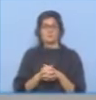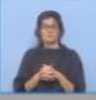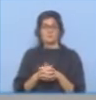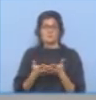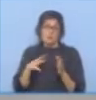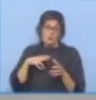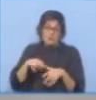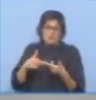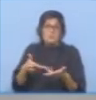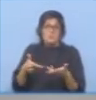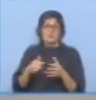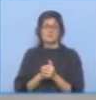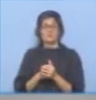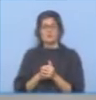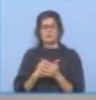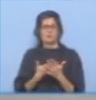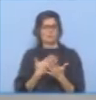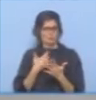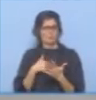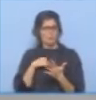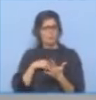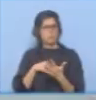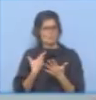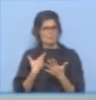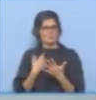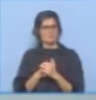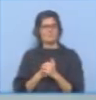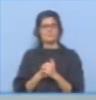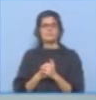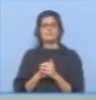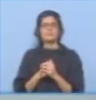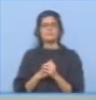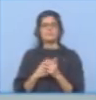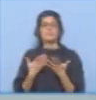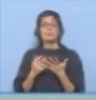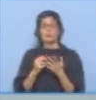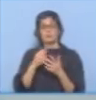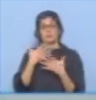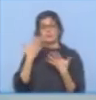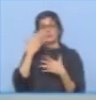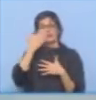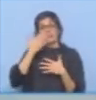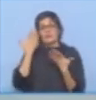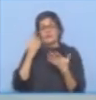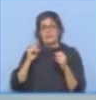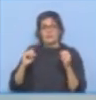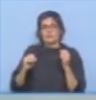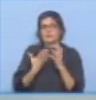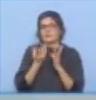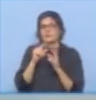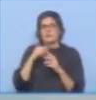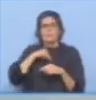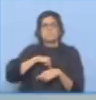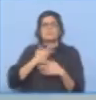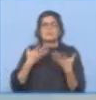também foi um momento muito, muito marcante para nós. Recria-se também o espírito da própria jornada. O Papa não está presente, está... Claro, e nada dessas